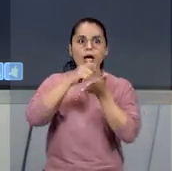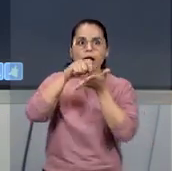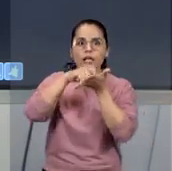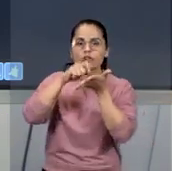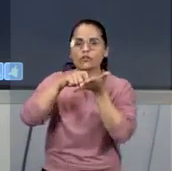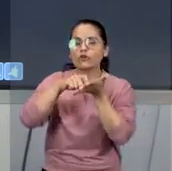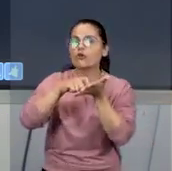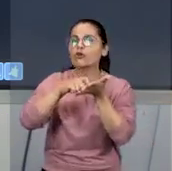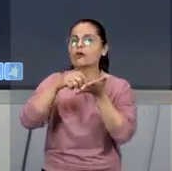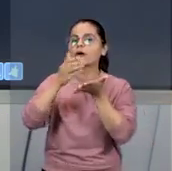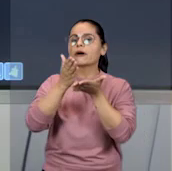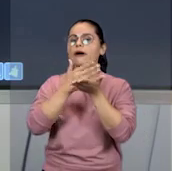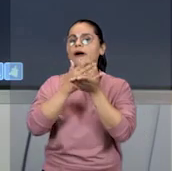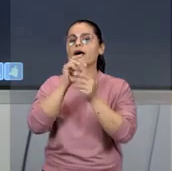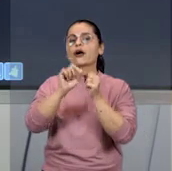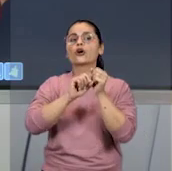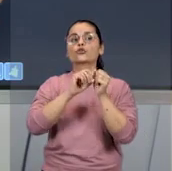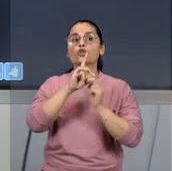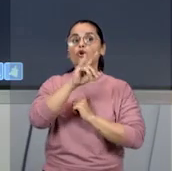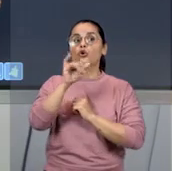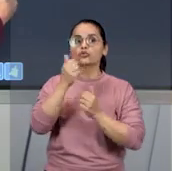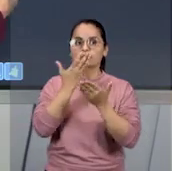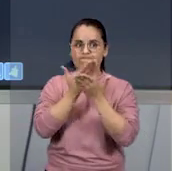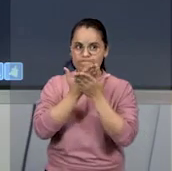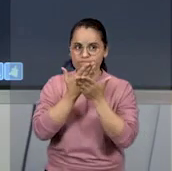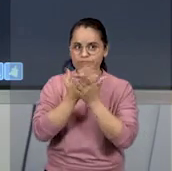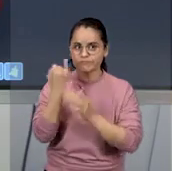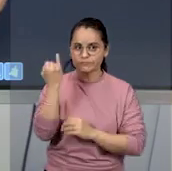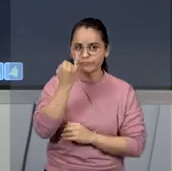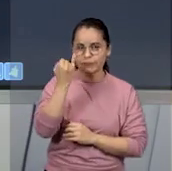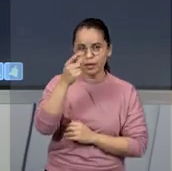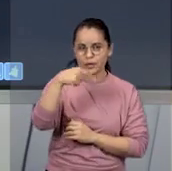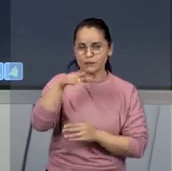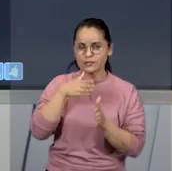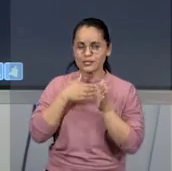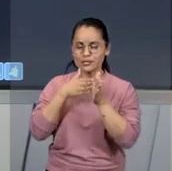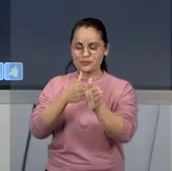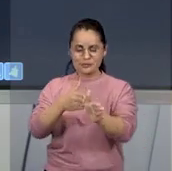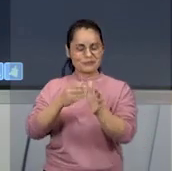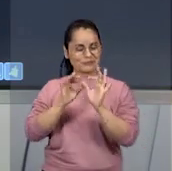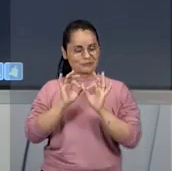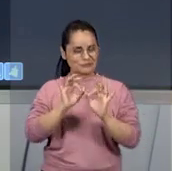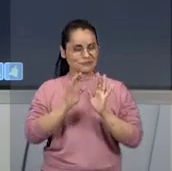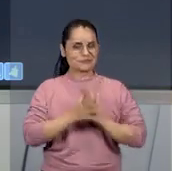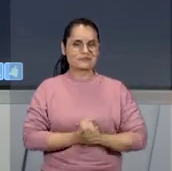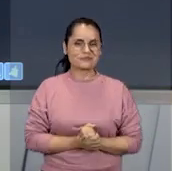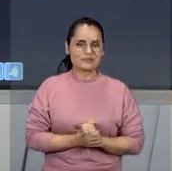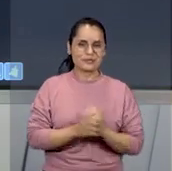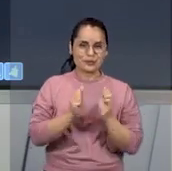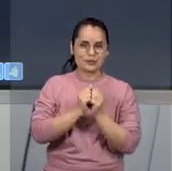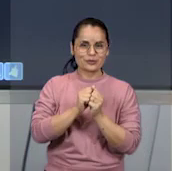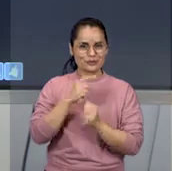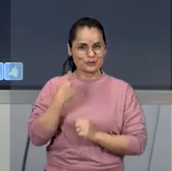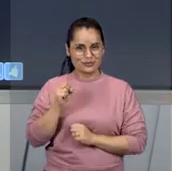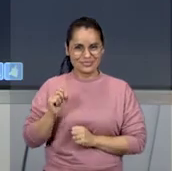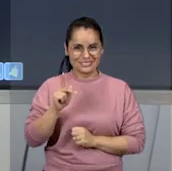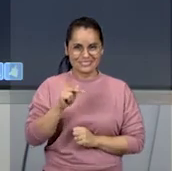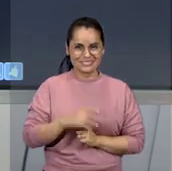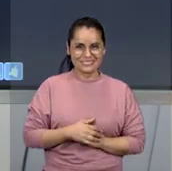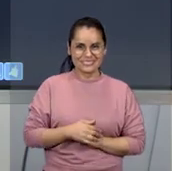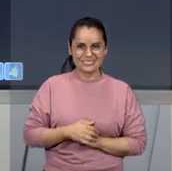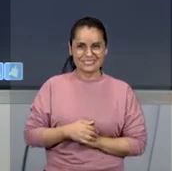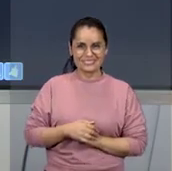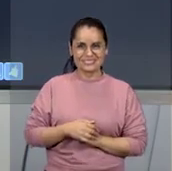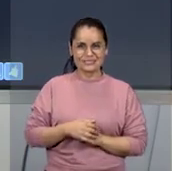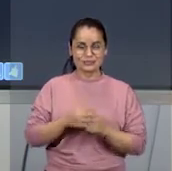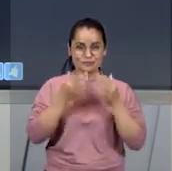caderno de vocês aí as datas dessas aulas, tá? Para vocês acompanharem aqui com a gente aqui, tá? No Se